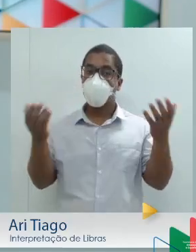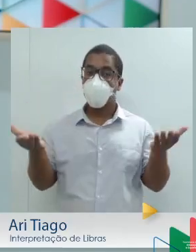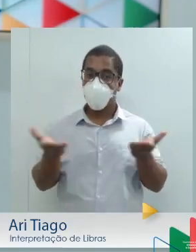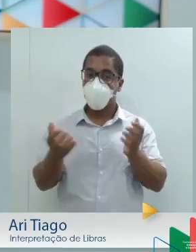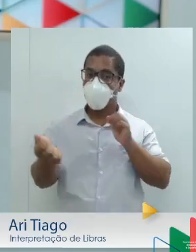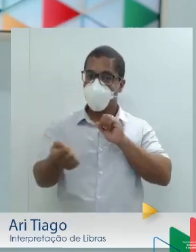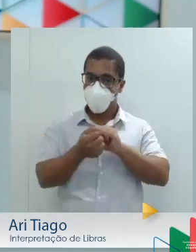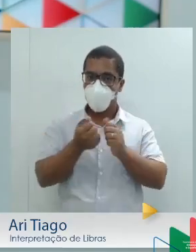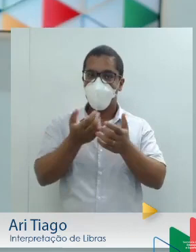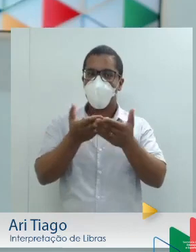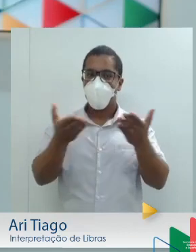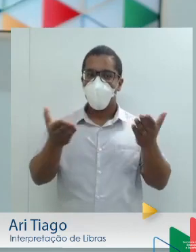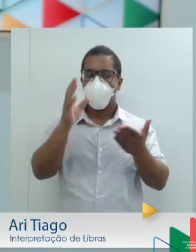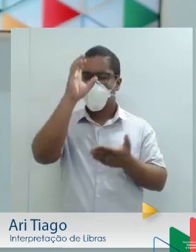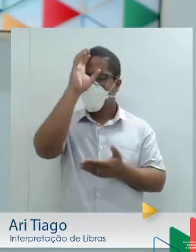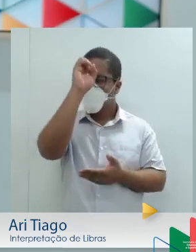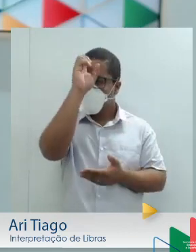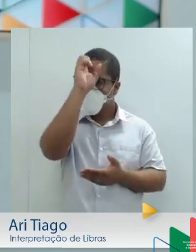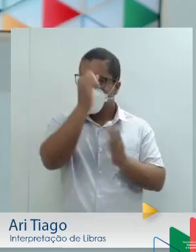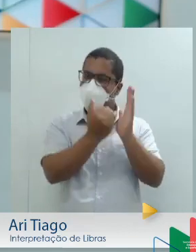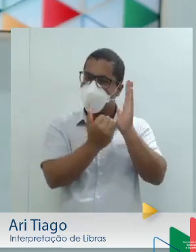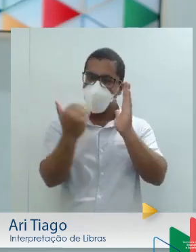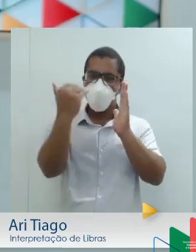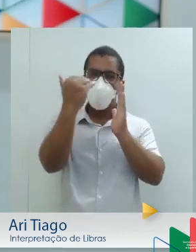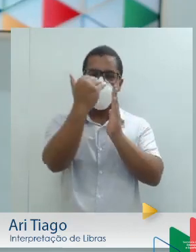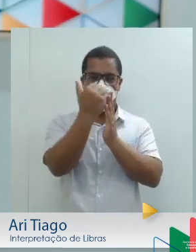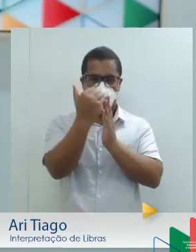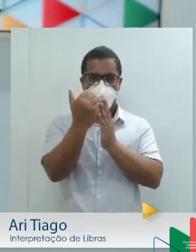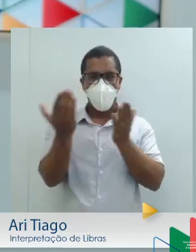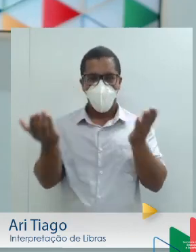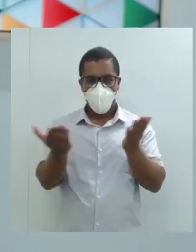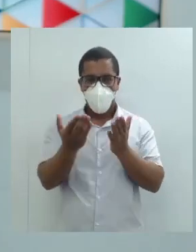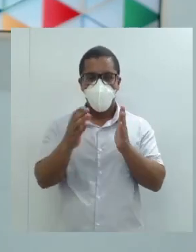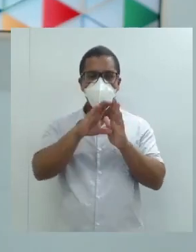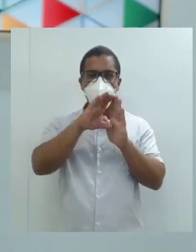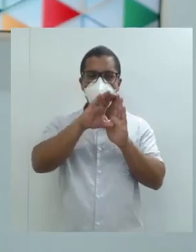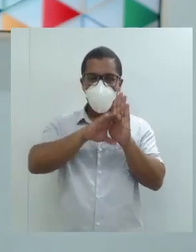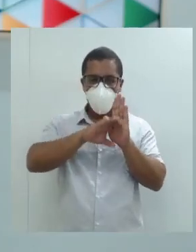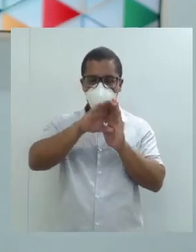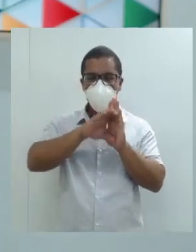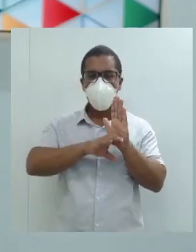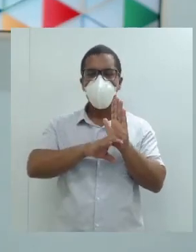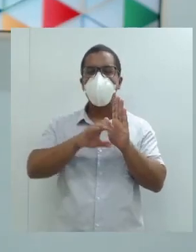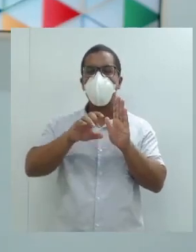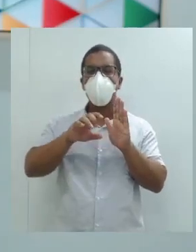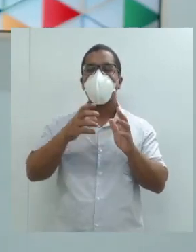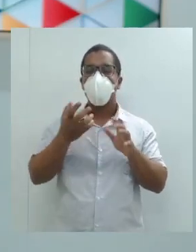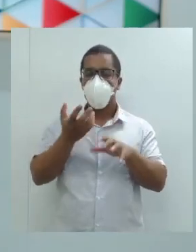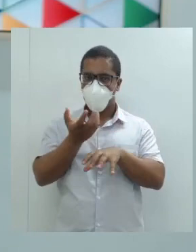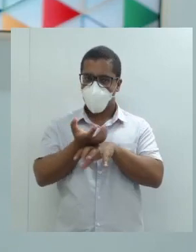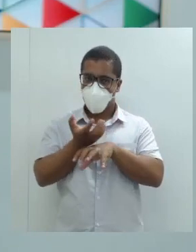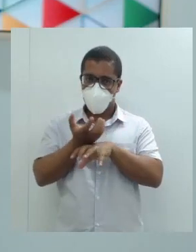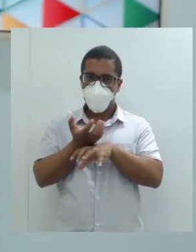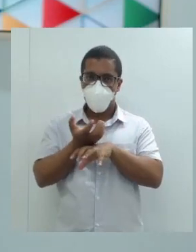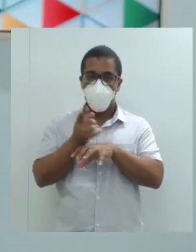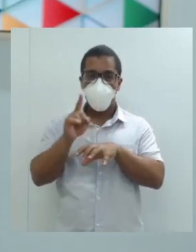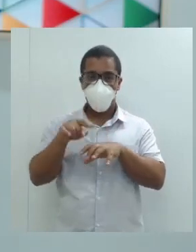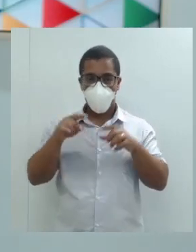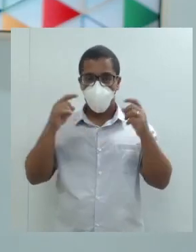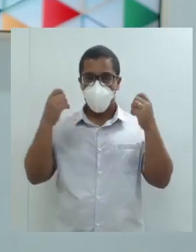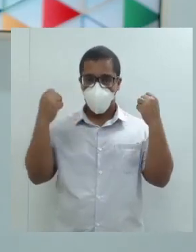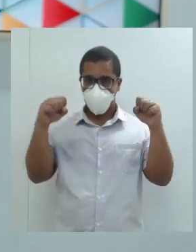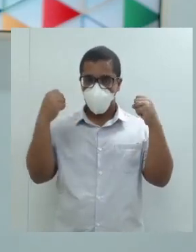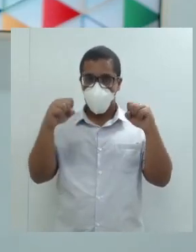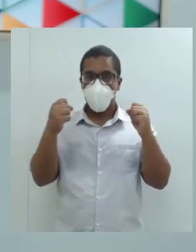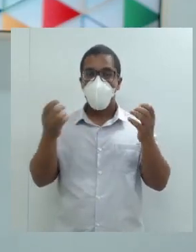vocês aqui hoje para aprendermos um pouquinho mais do nosso componente curricular, que é a disciplina de Educação Física. Hoje